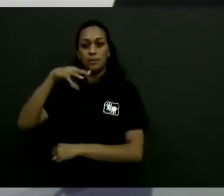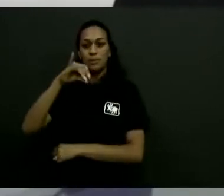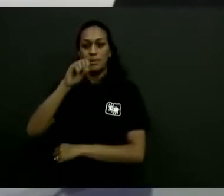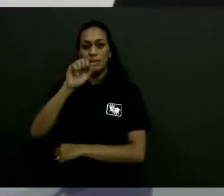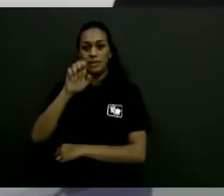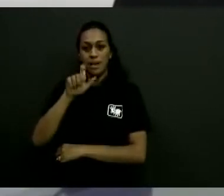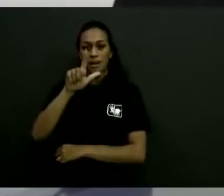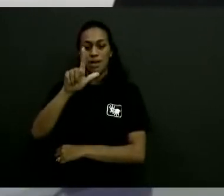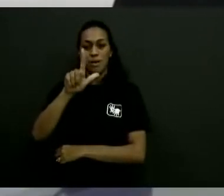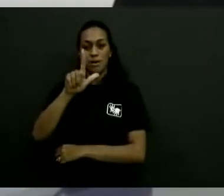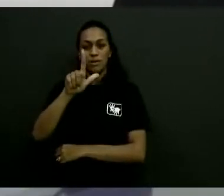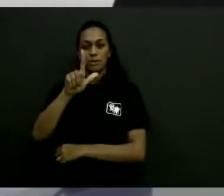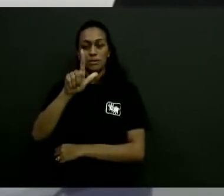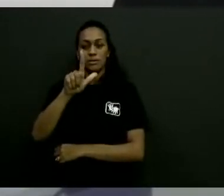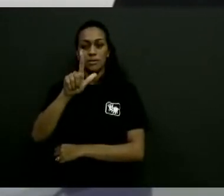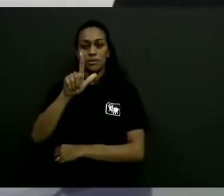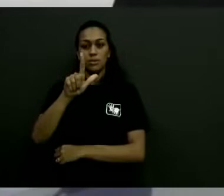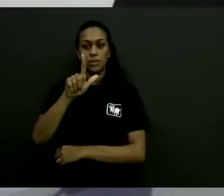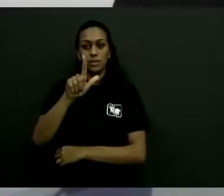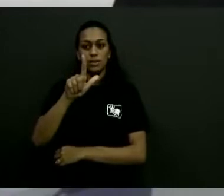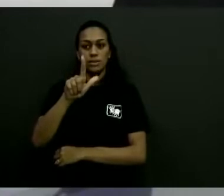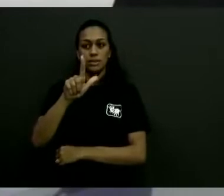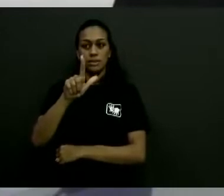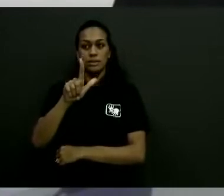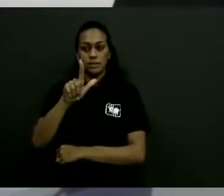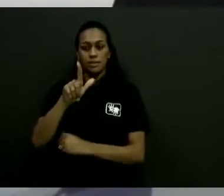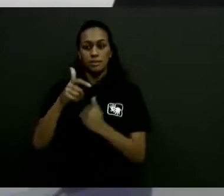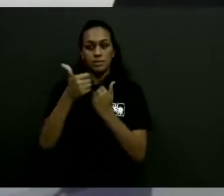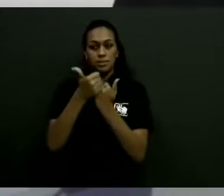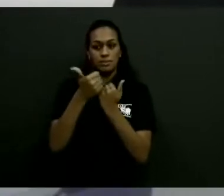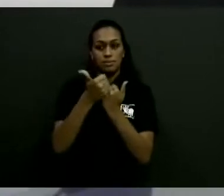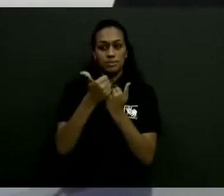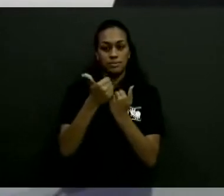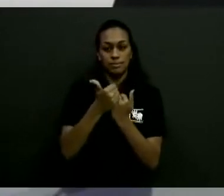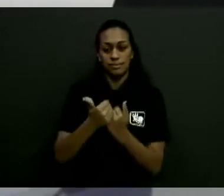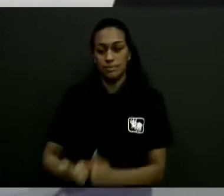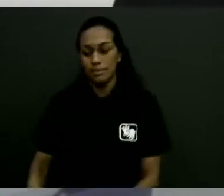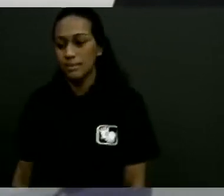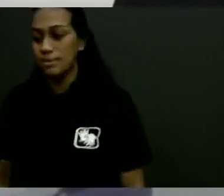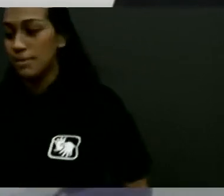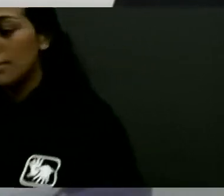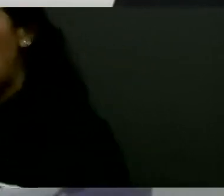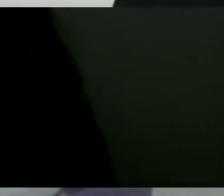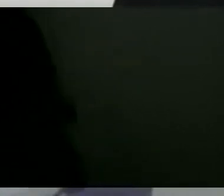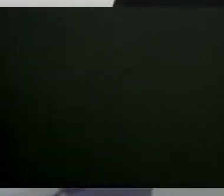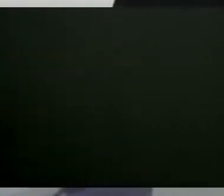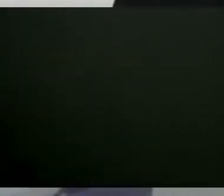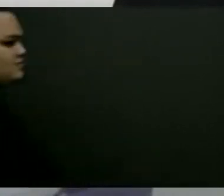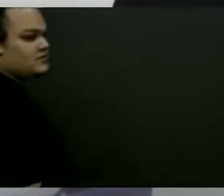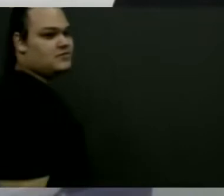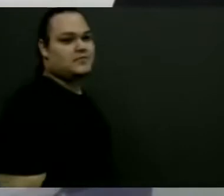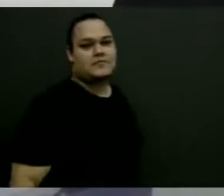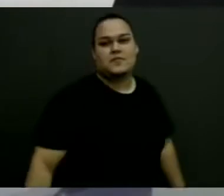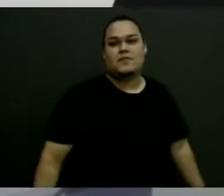de Honduras. Buenas tardes, pastor Misael, bem-vindo. Deus lhe bendiga,